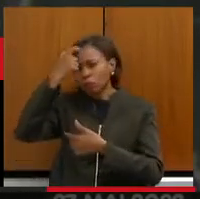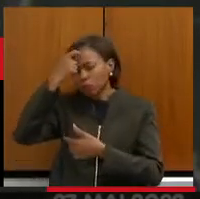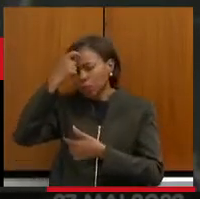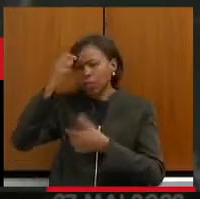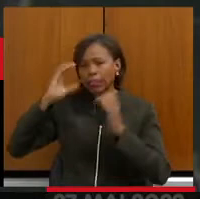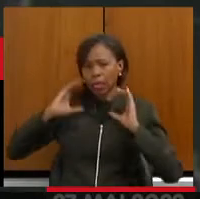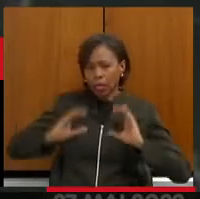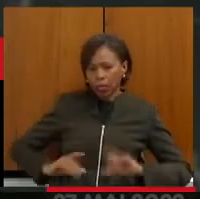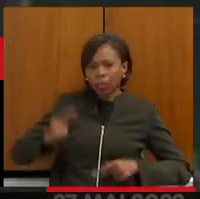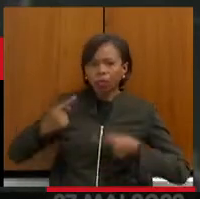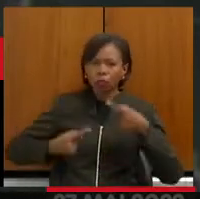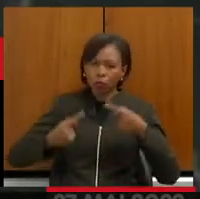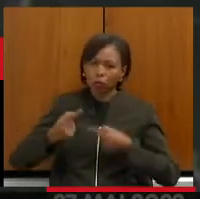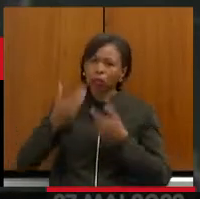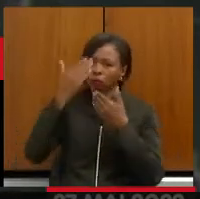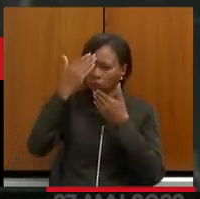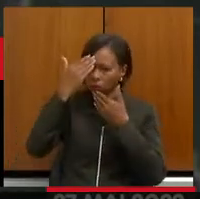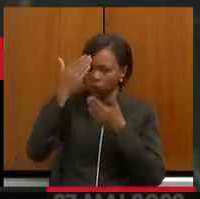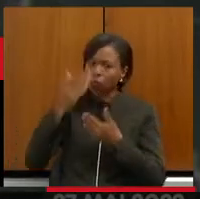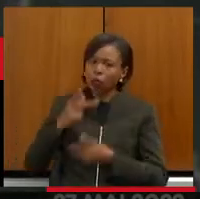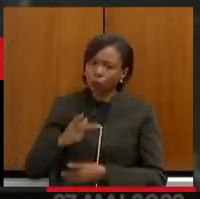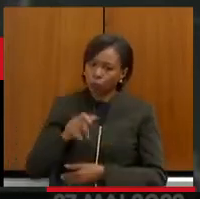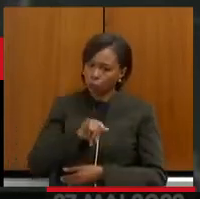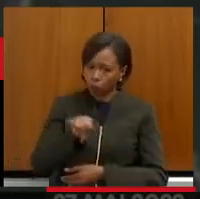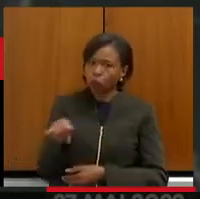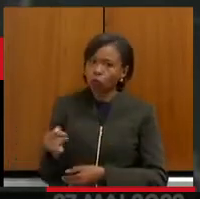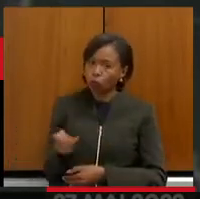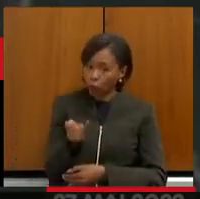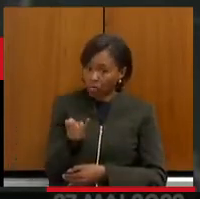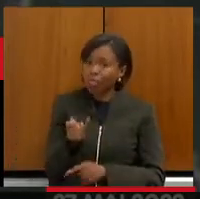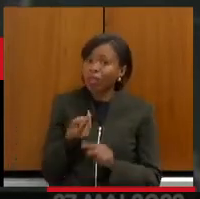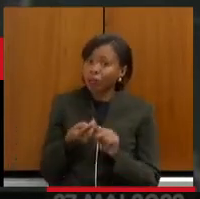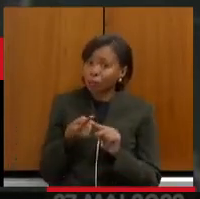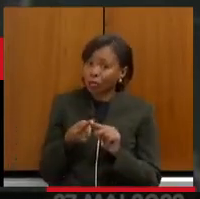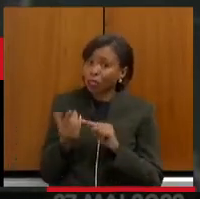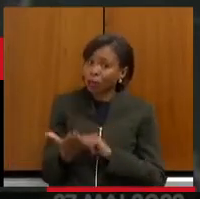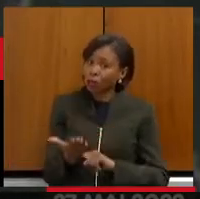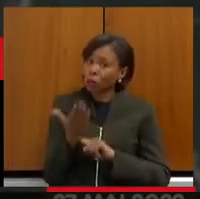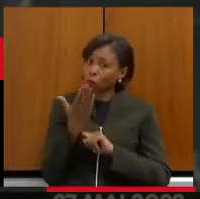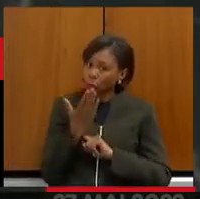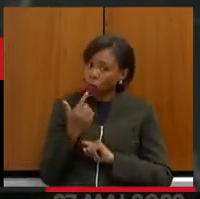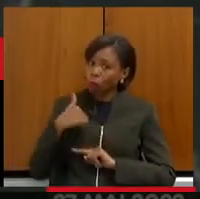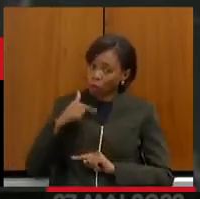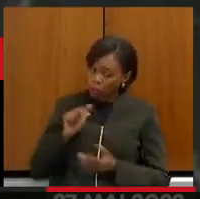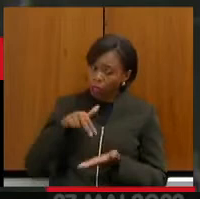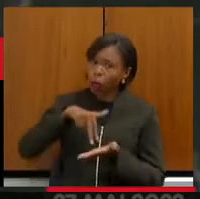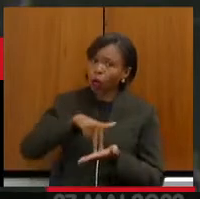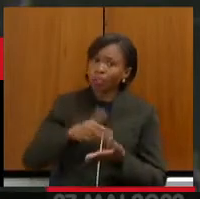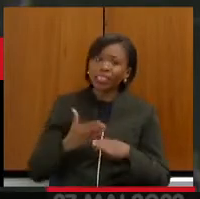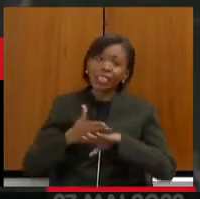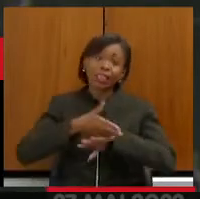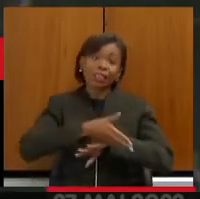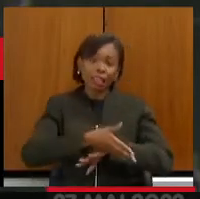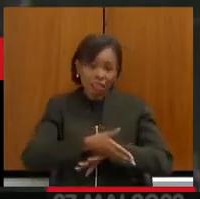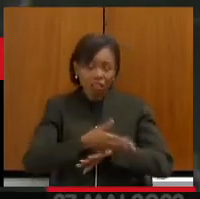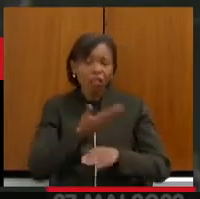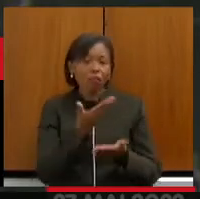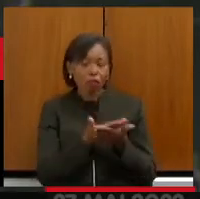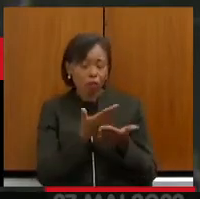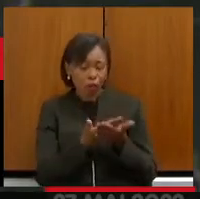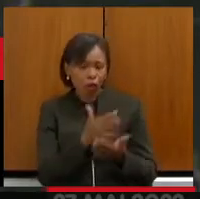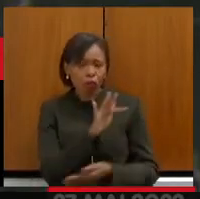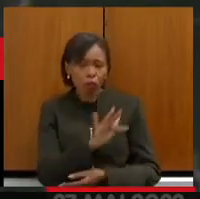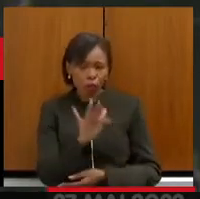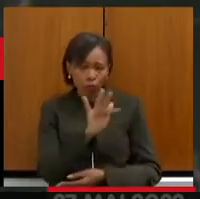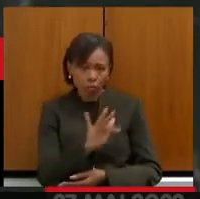projeto dessa casa porque através dele que eu estou aqui hoje através dele que eu me ingressei na universidade é Sou